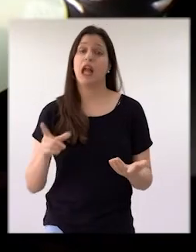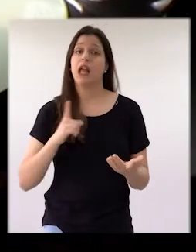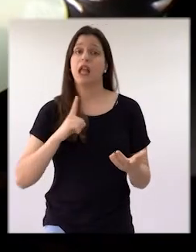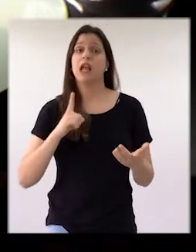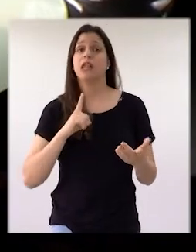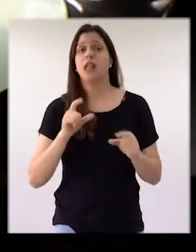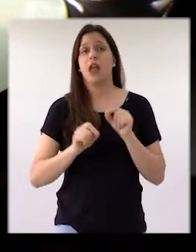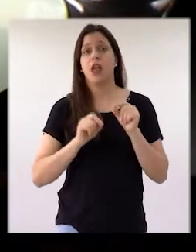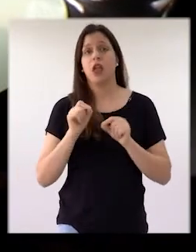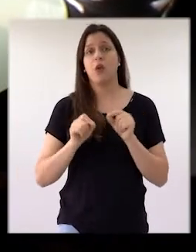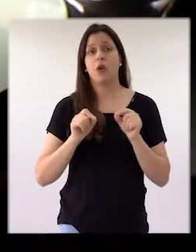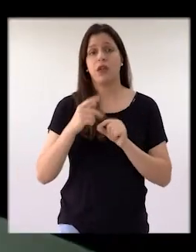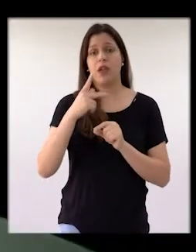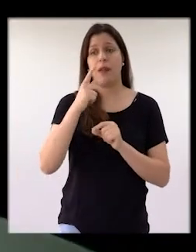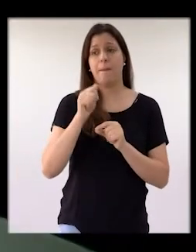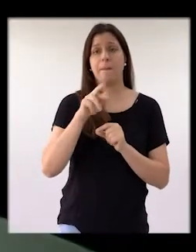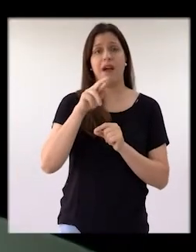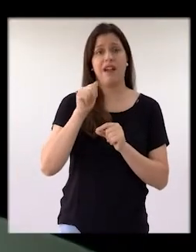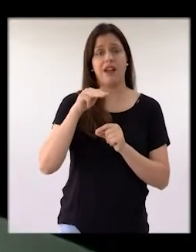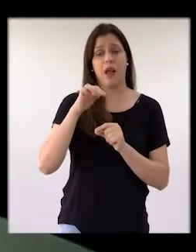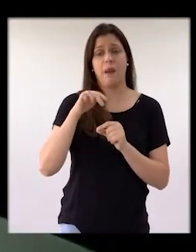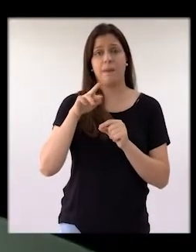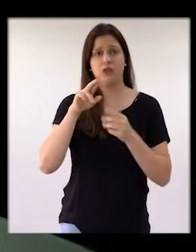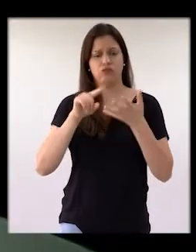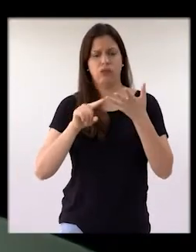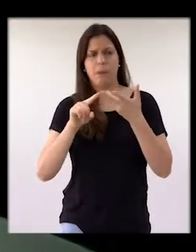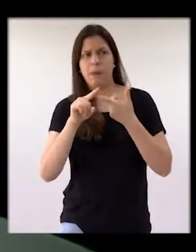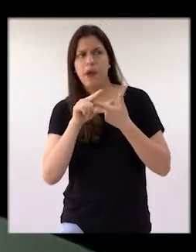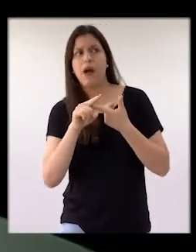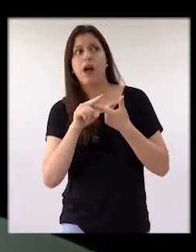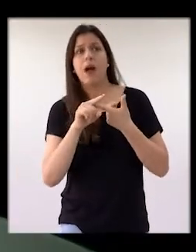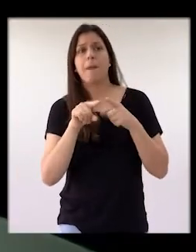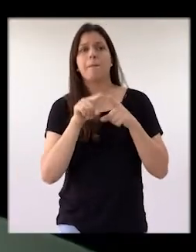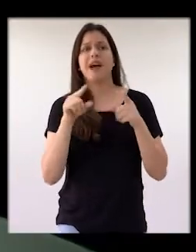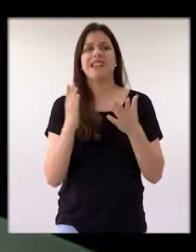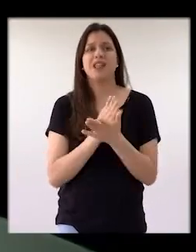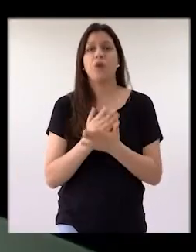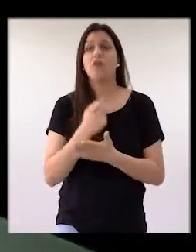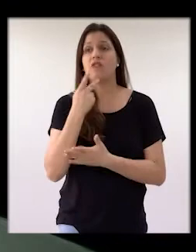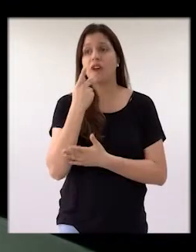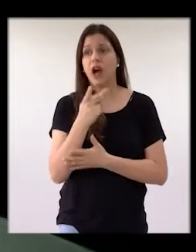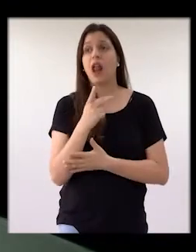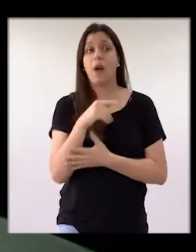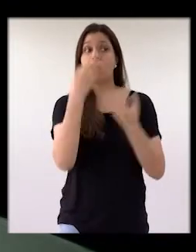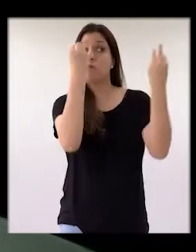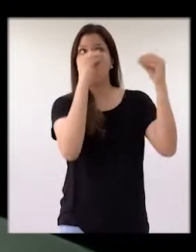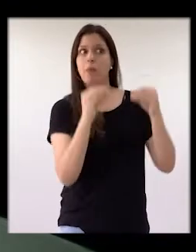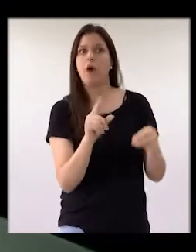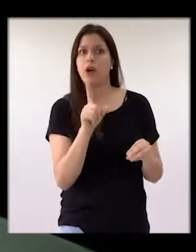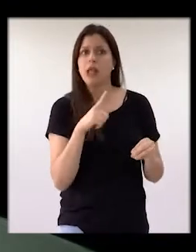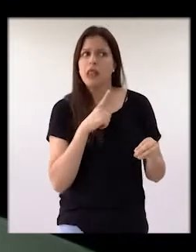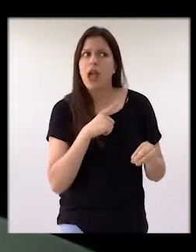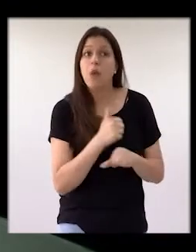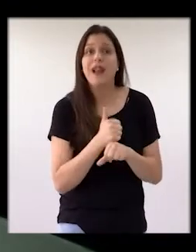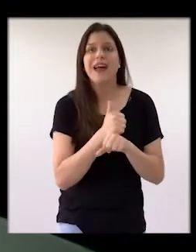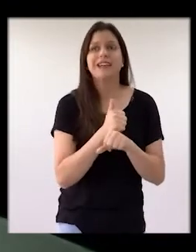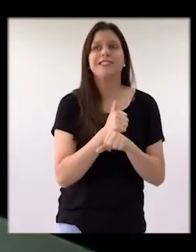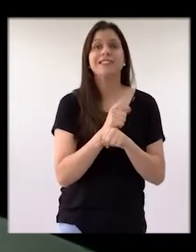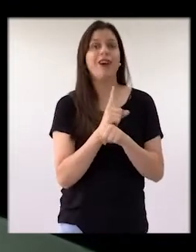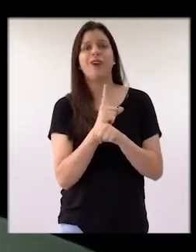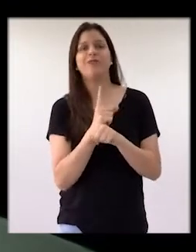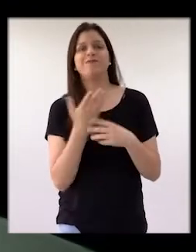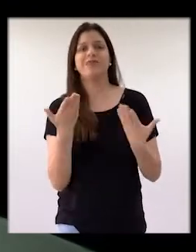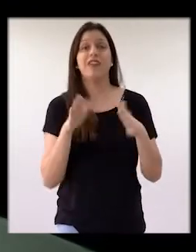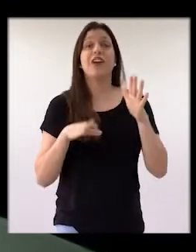existem parâmetros ainda para dizer. Os parâmetros tem, mas a gente ainda não tem uma fórmula que vai dizer, apliquei essa fórmula, não, ele é de